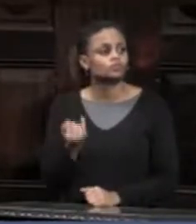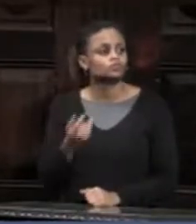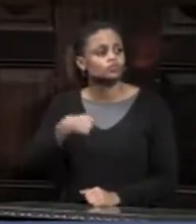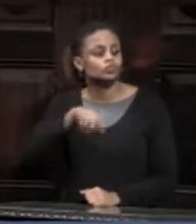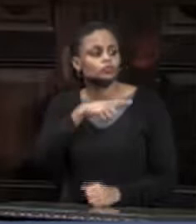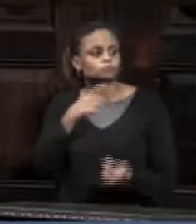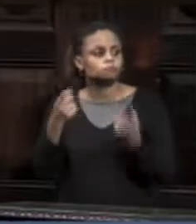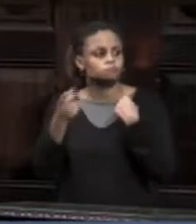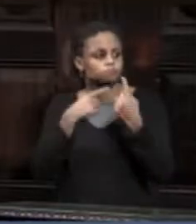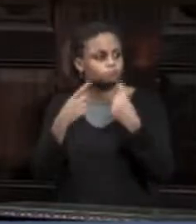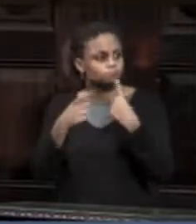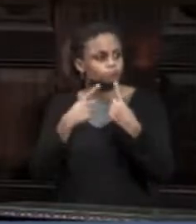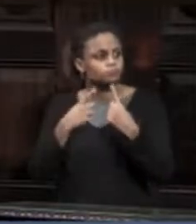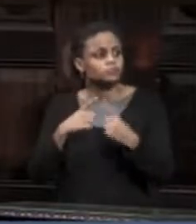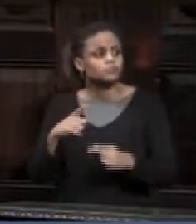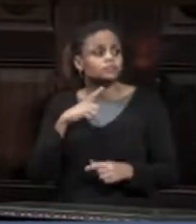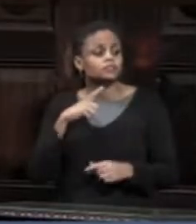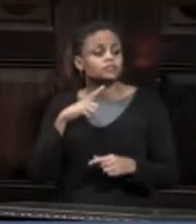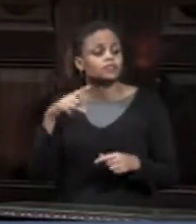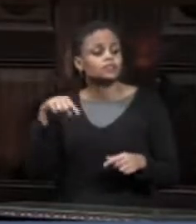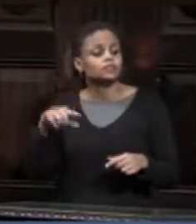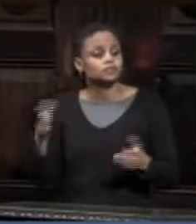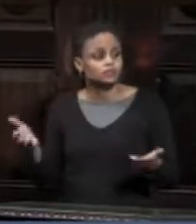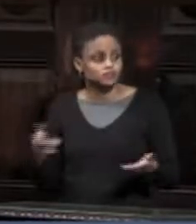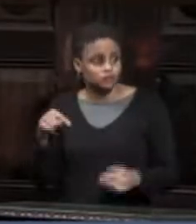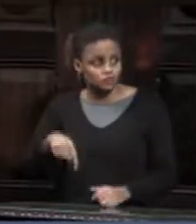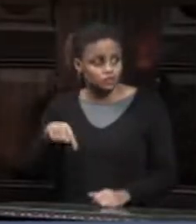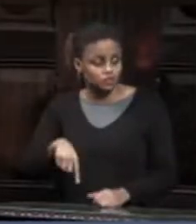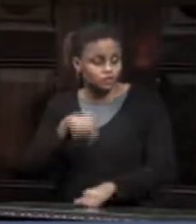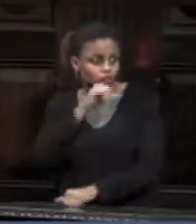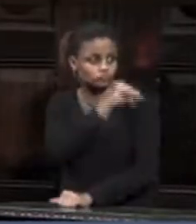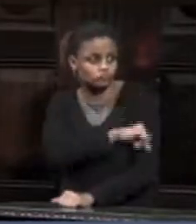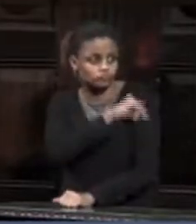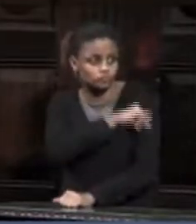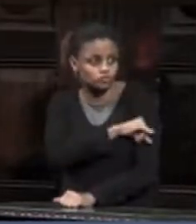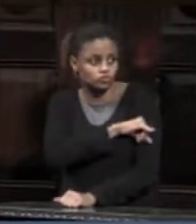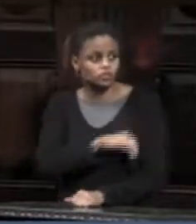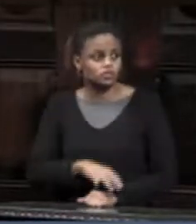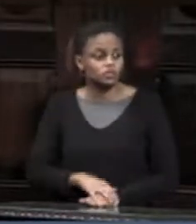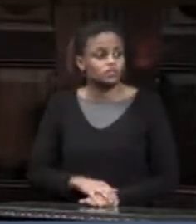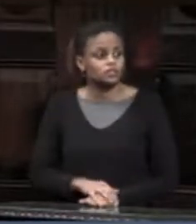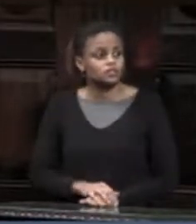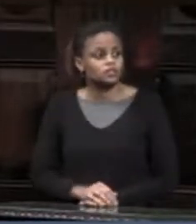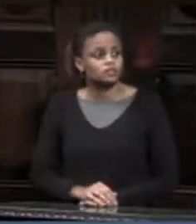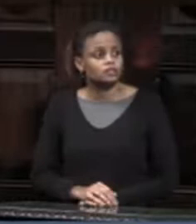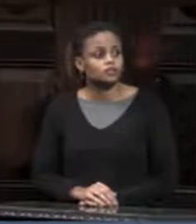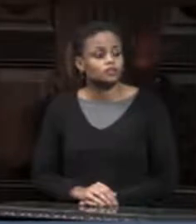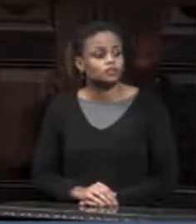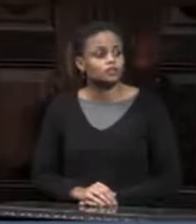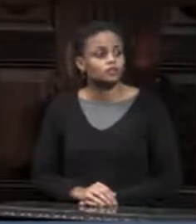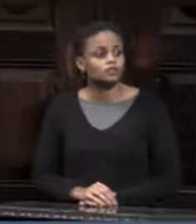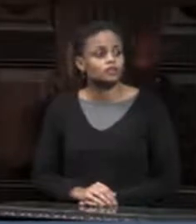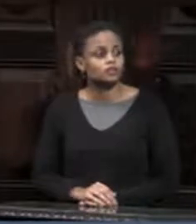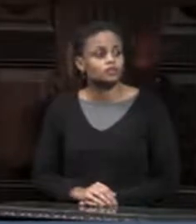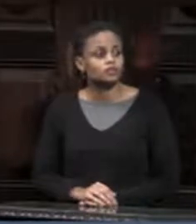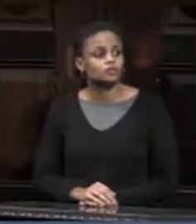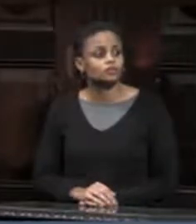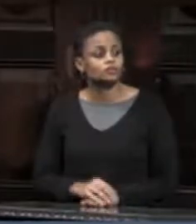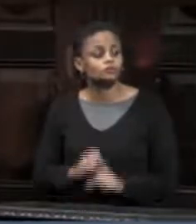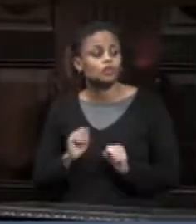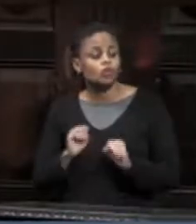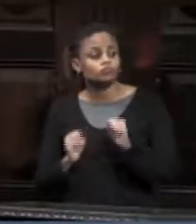nossa discussão, termos aqui, no estado do Rio de Janeiro, a possibilidade de